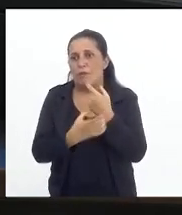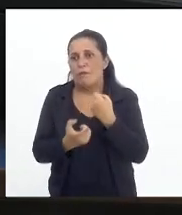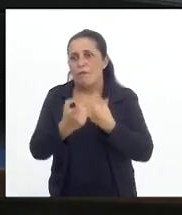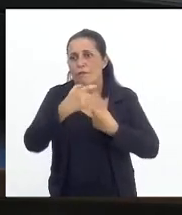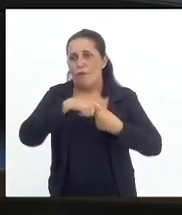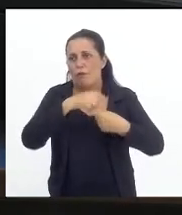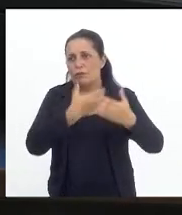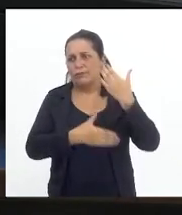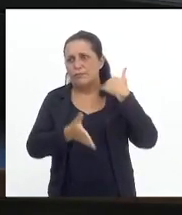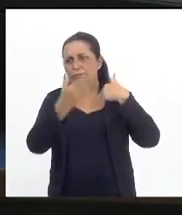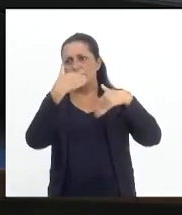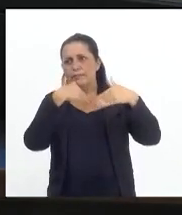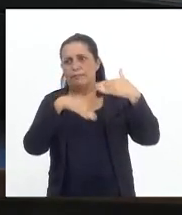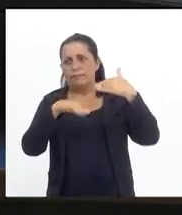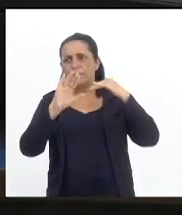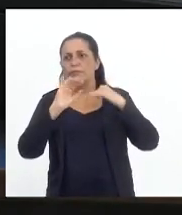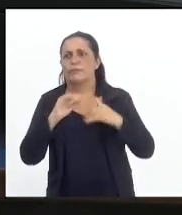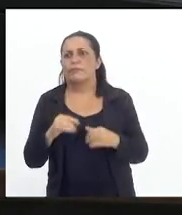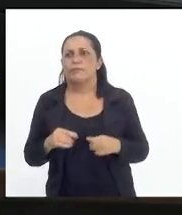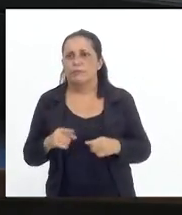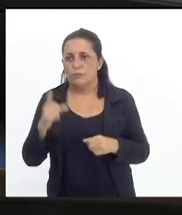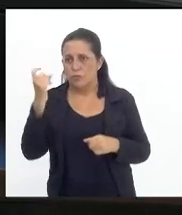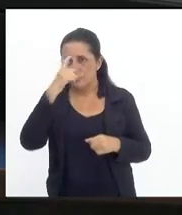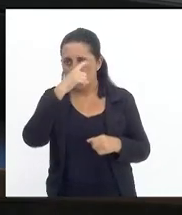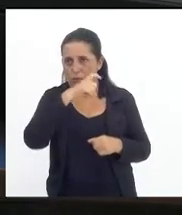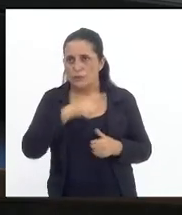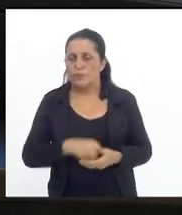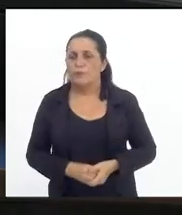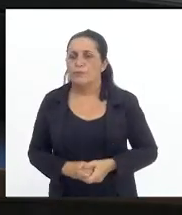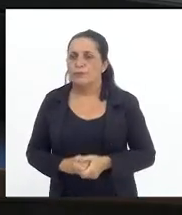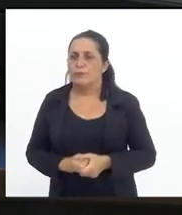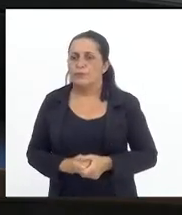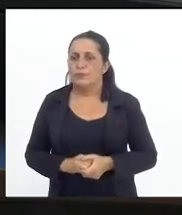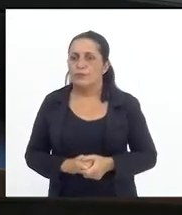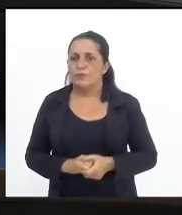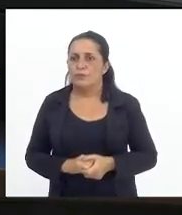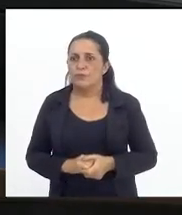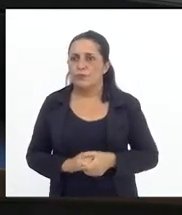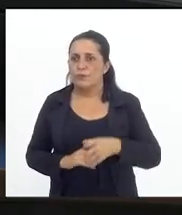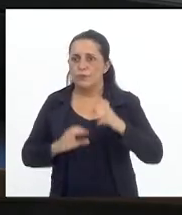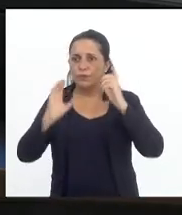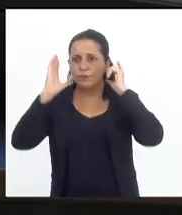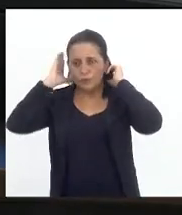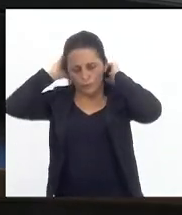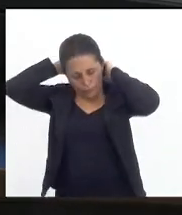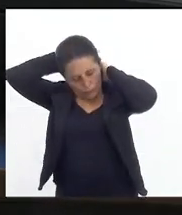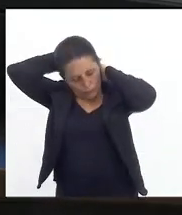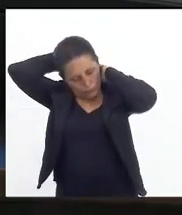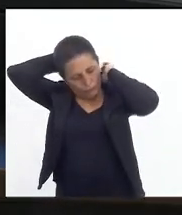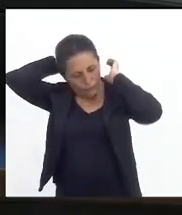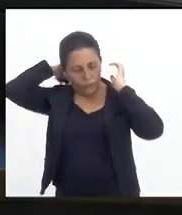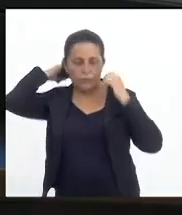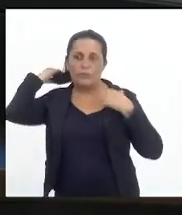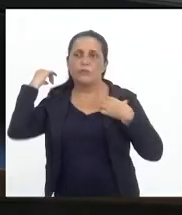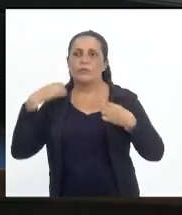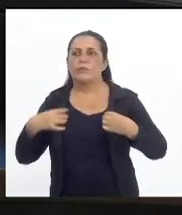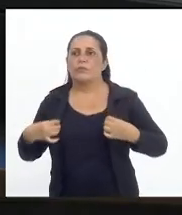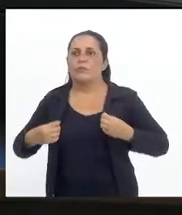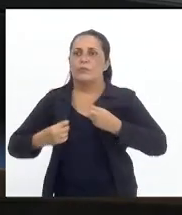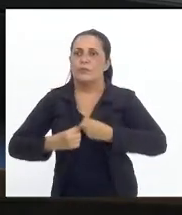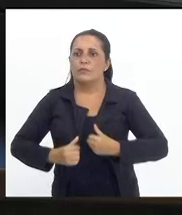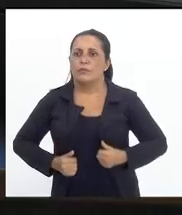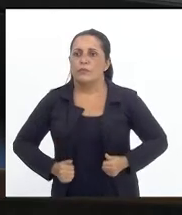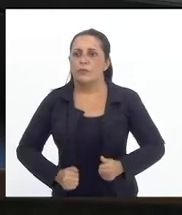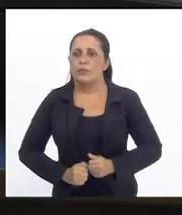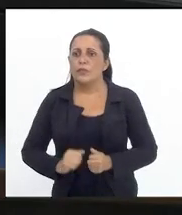aos anos que nós passamos aqui pode passar o próximo slide bom então